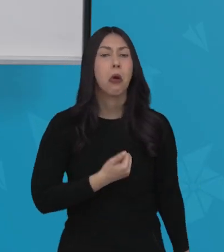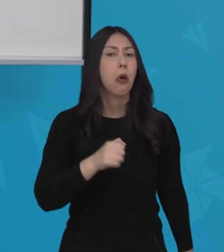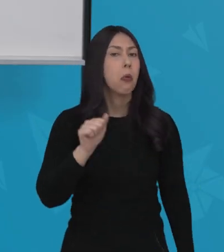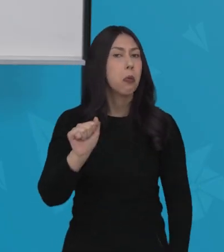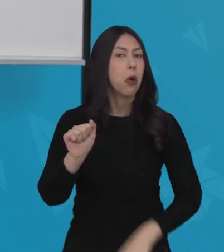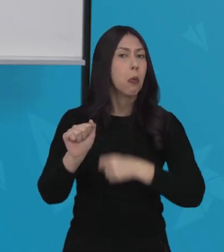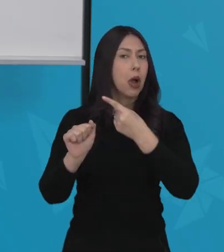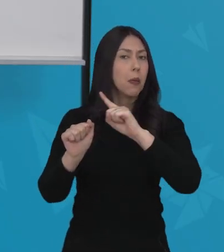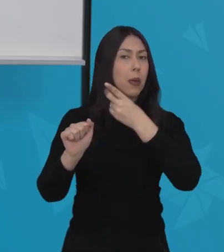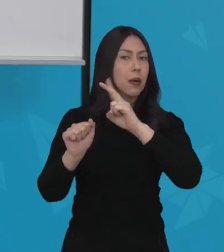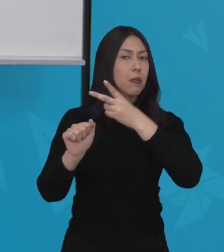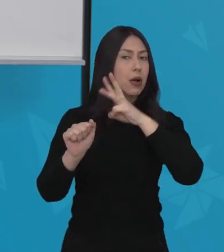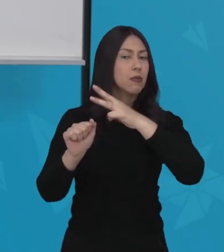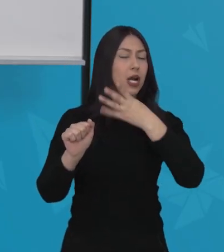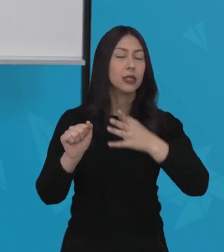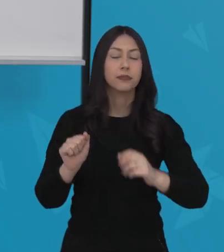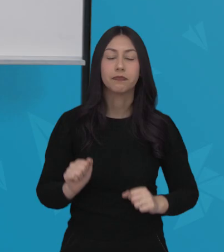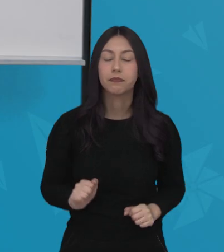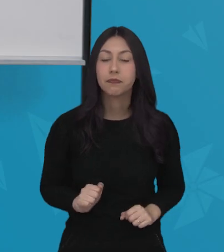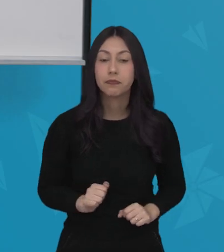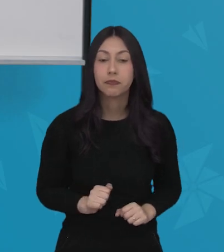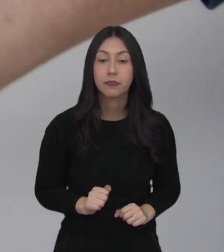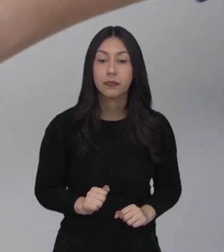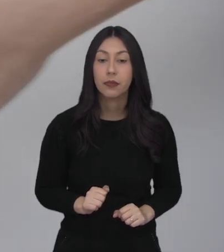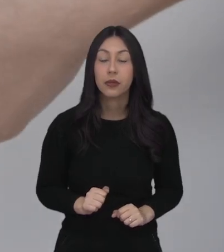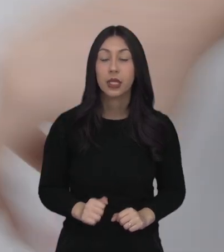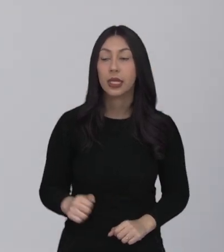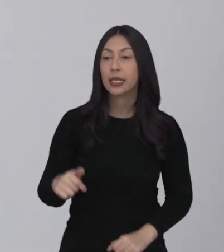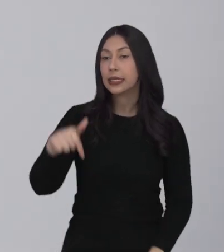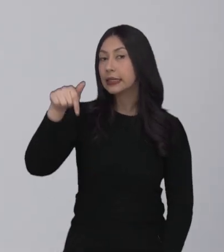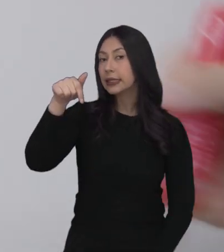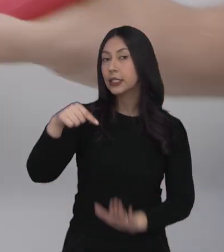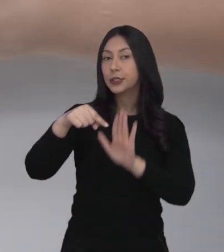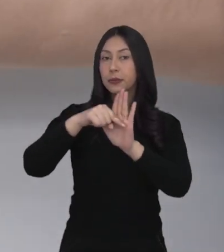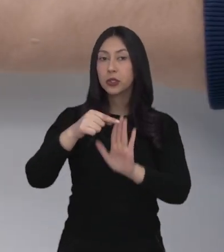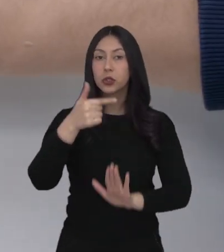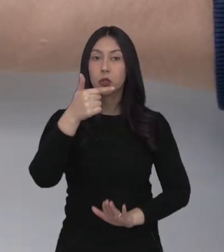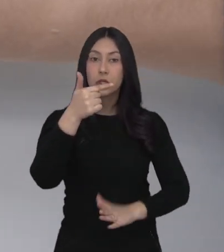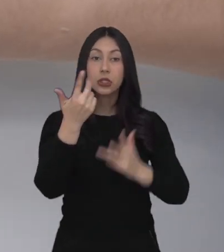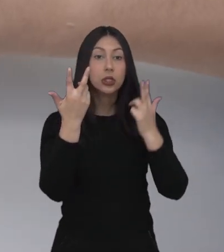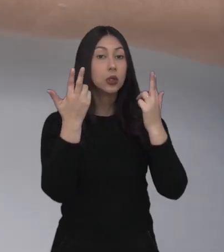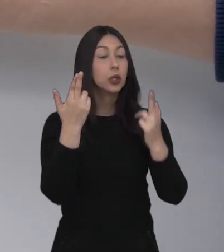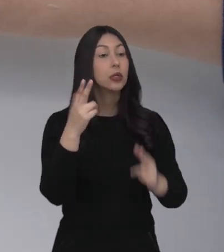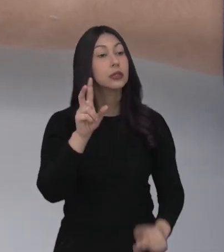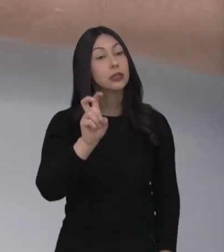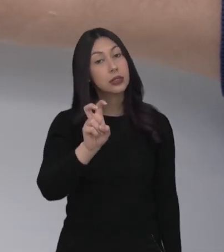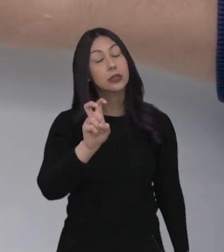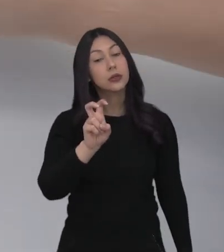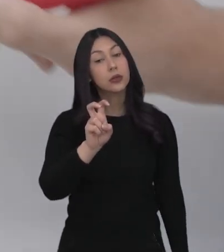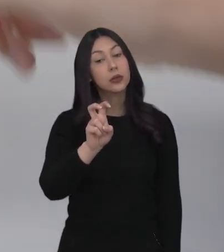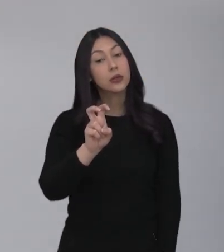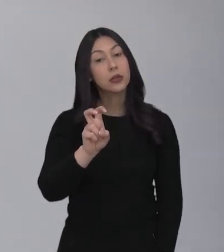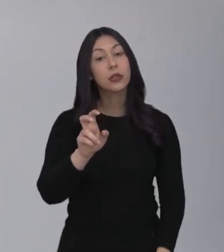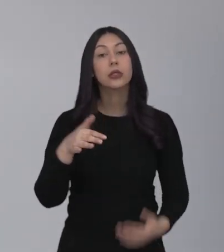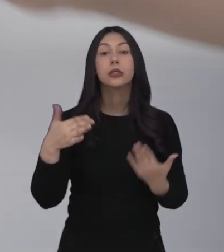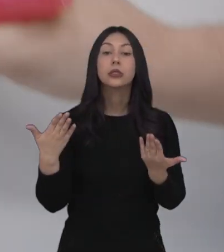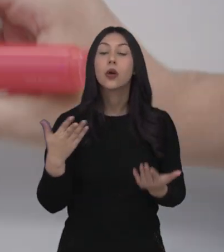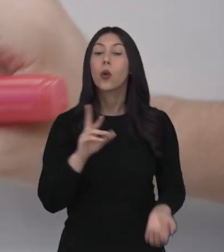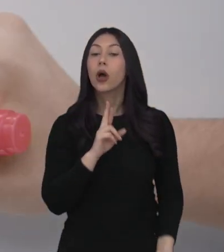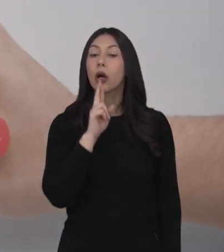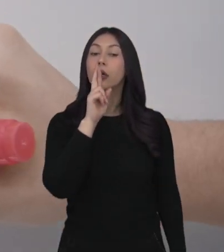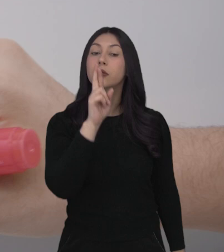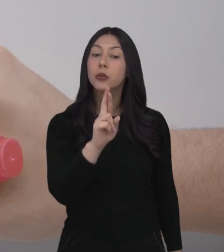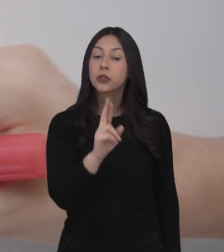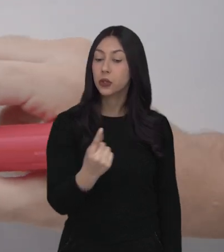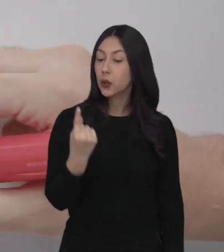tá fugindo um pouco do escopo da aula, mas só explicando aqui. 7 menos 2 aqui vai dar meu 5. Esse número aqui, então, vai